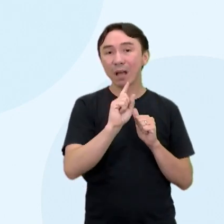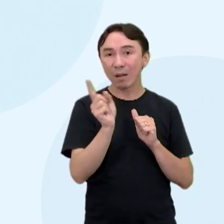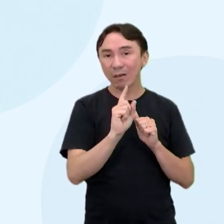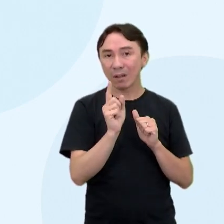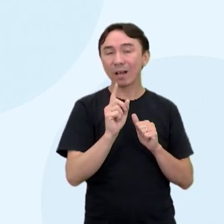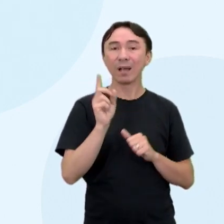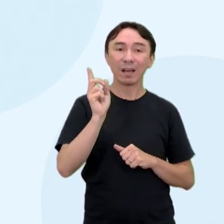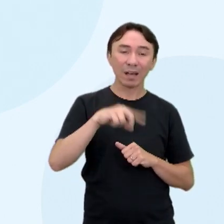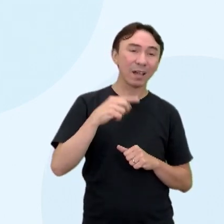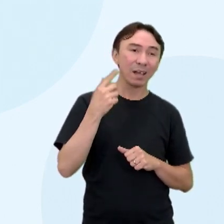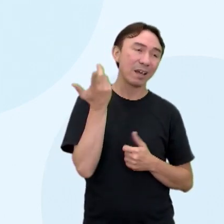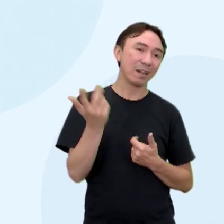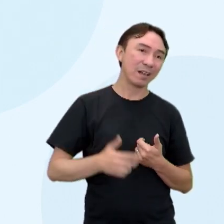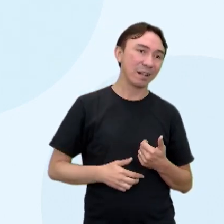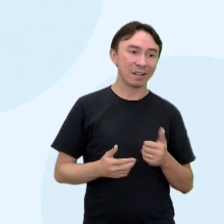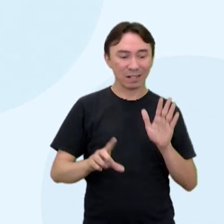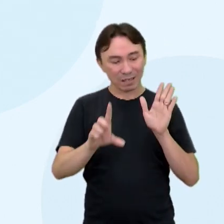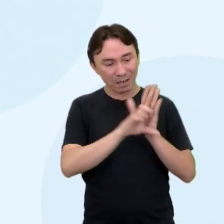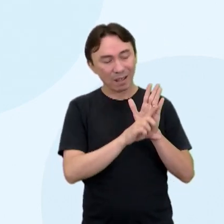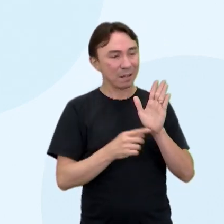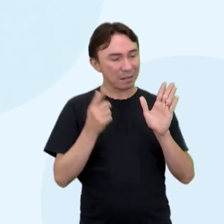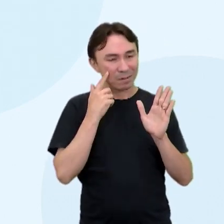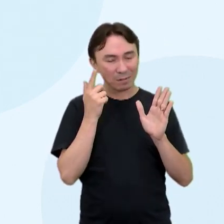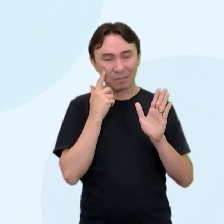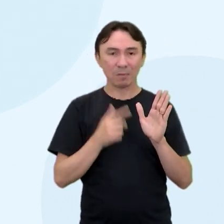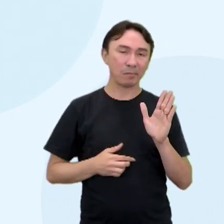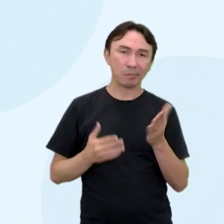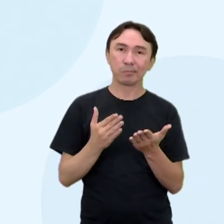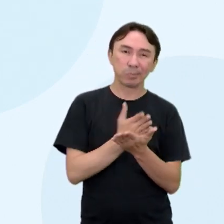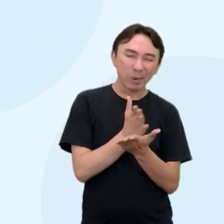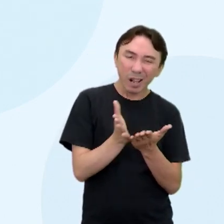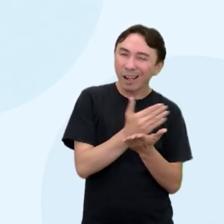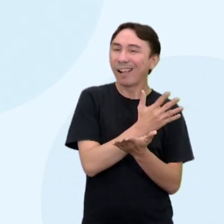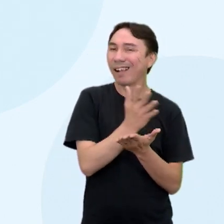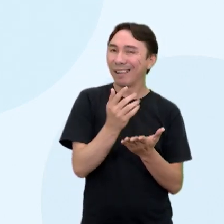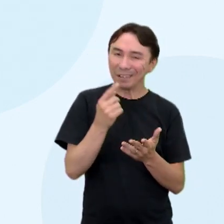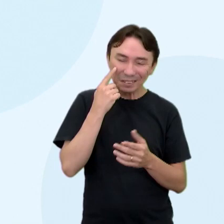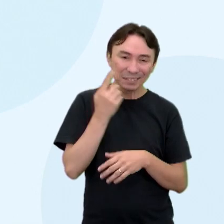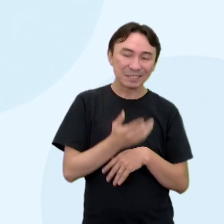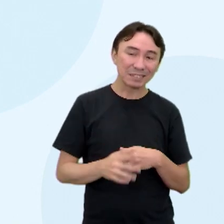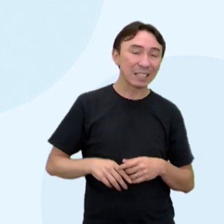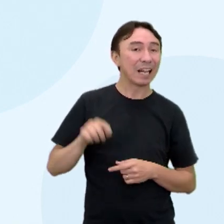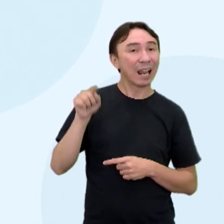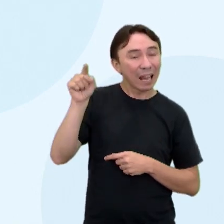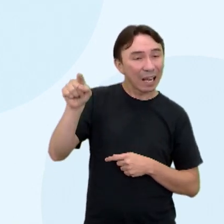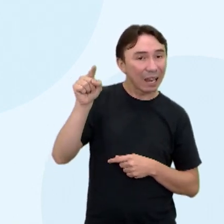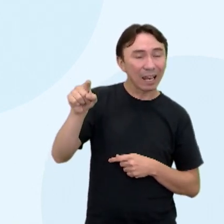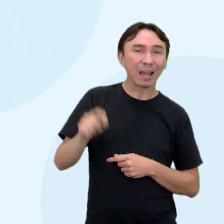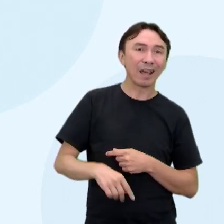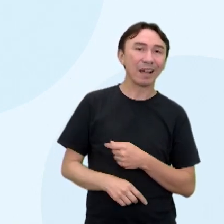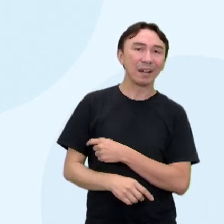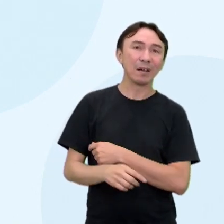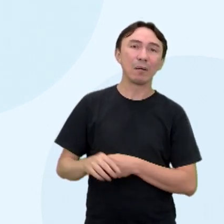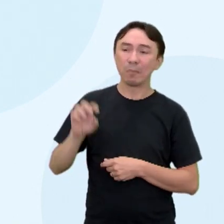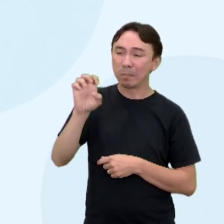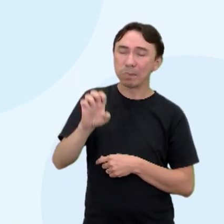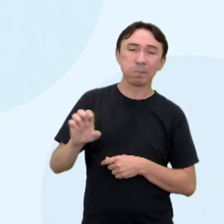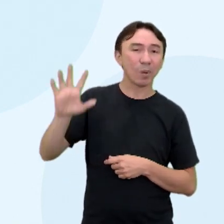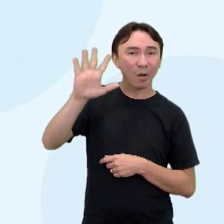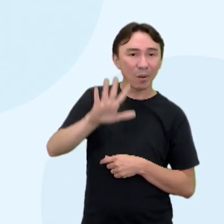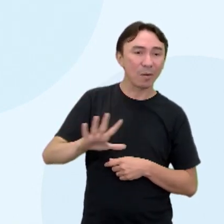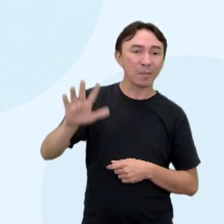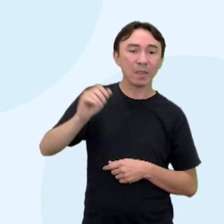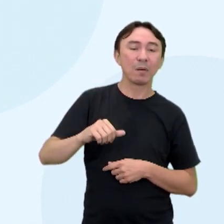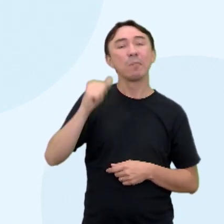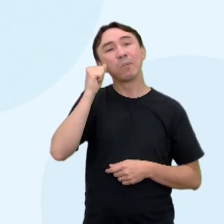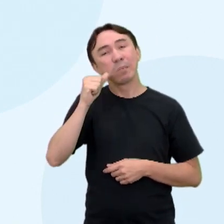lei, né? E aí tem empresários fazendo isso. Enquanto isso, na Europa, o jogo de mulheres está se desenvolvendo, eles